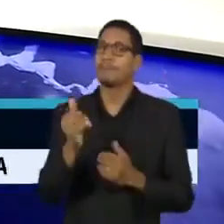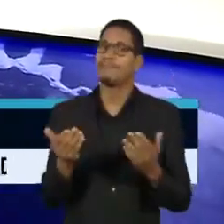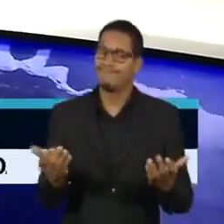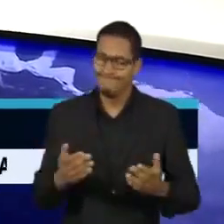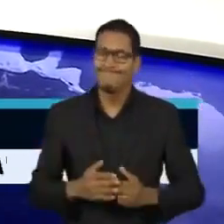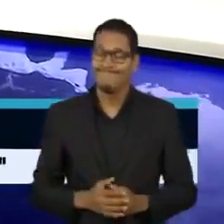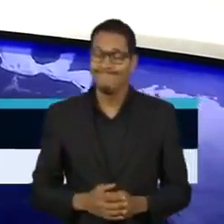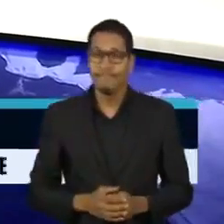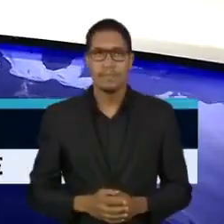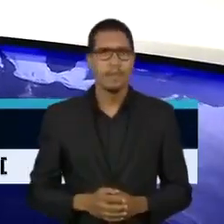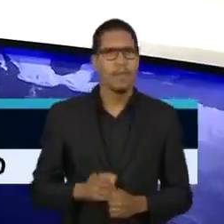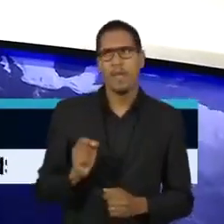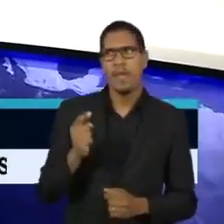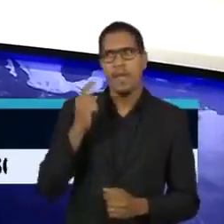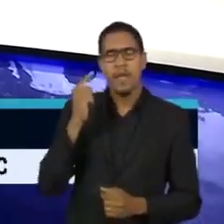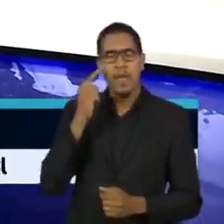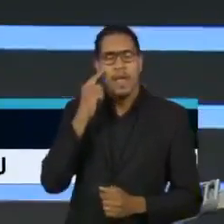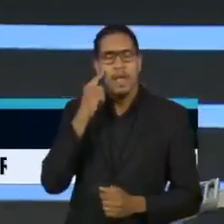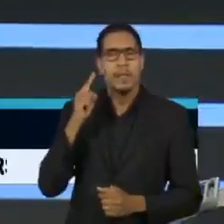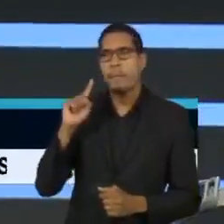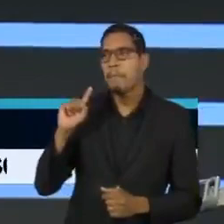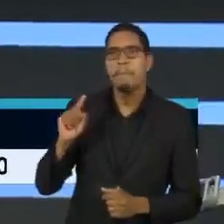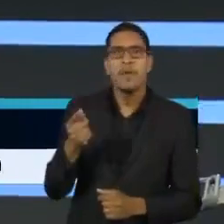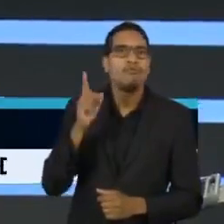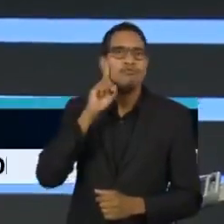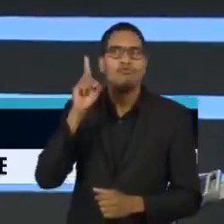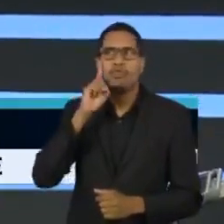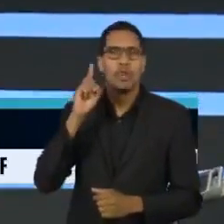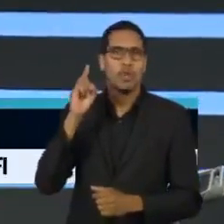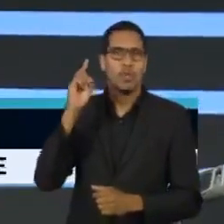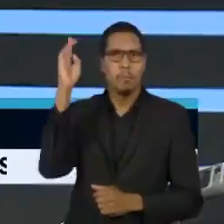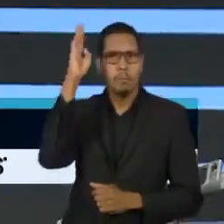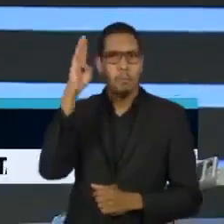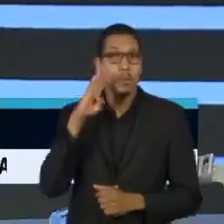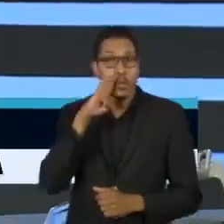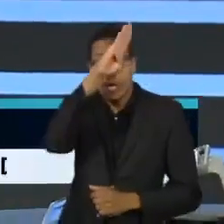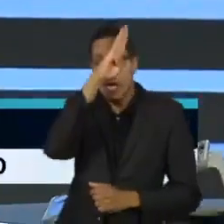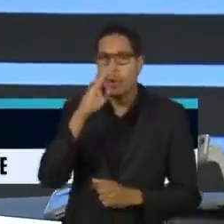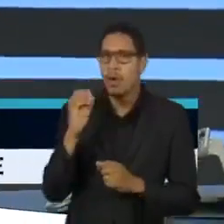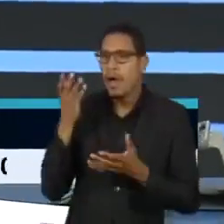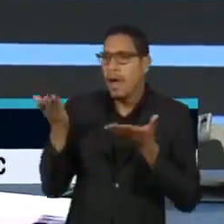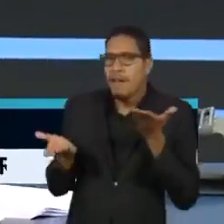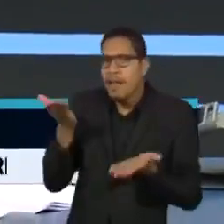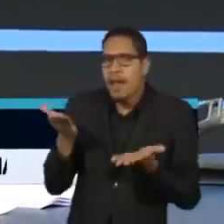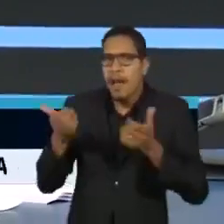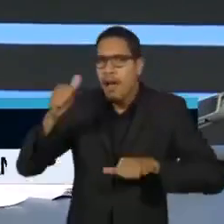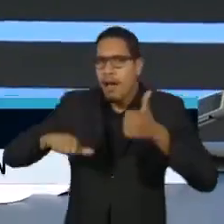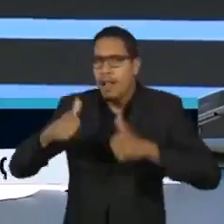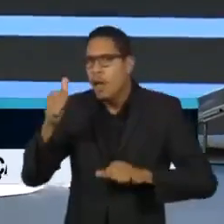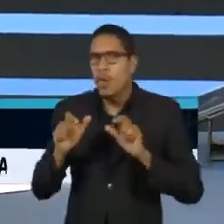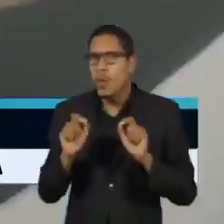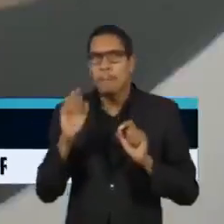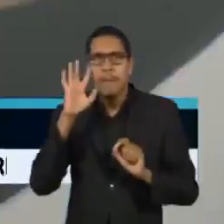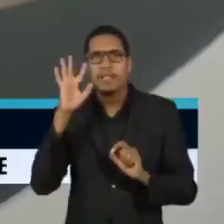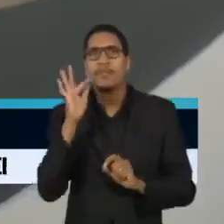Esses 1.000 dias de governo Bolsonaro serve também para refletirmos sobre o que pretendemos, o que queremos para o Brasil do